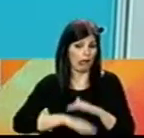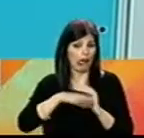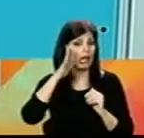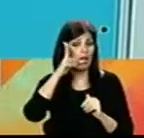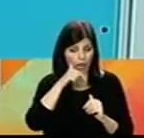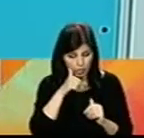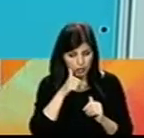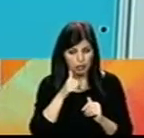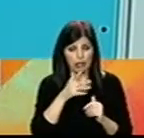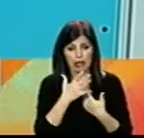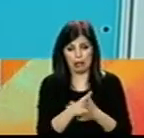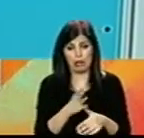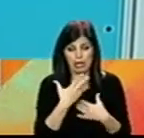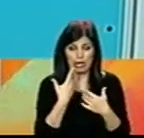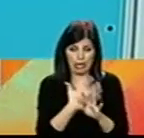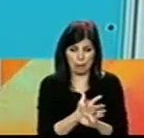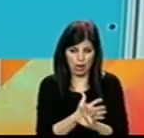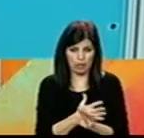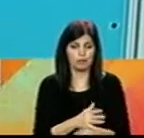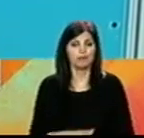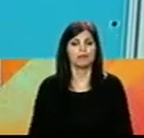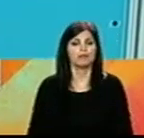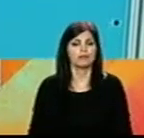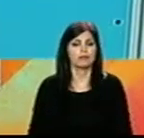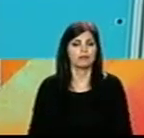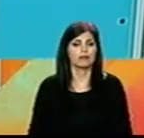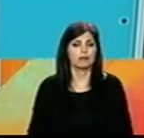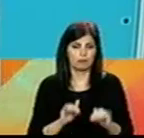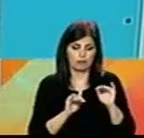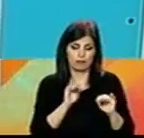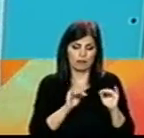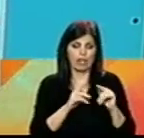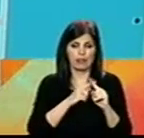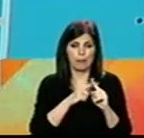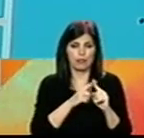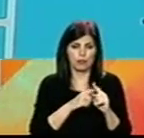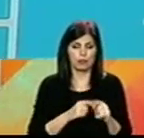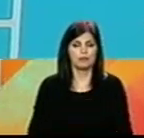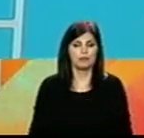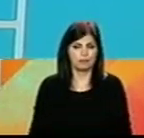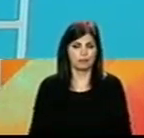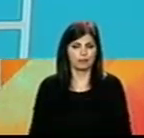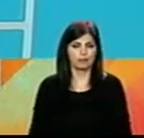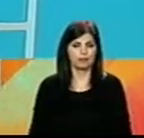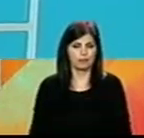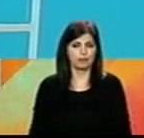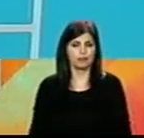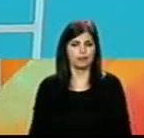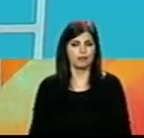es la textura. Pero el aceite está caliente, esto está frío y justo con la... shock térmico, ¿no? Entonces lo vamos